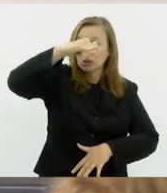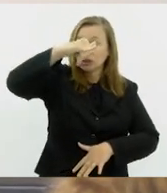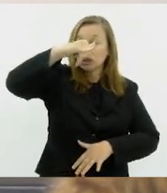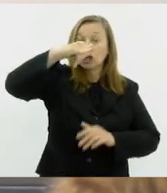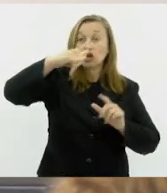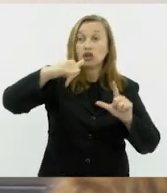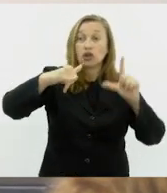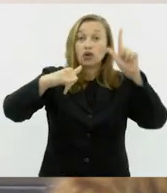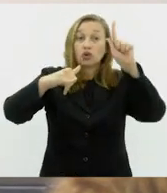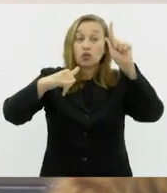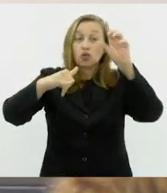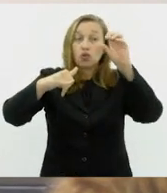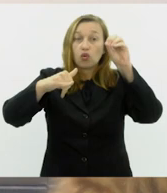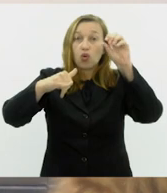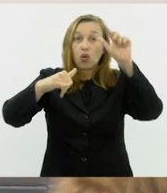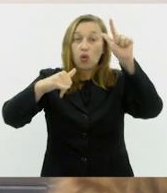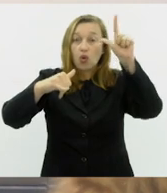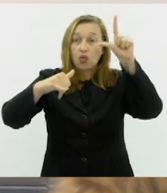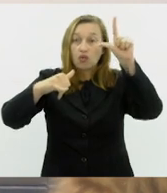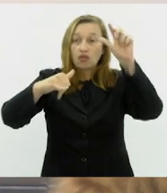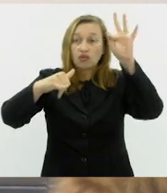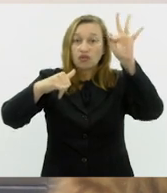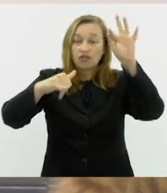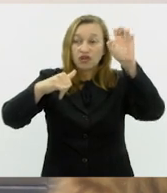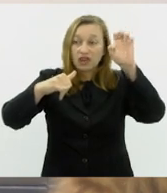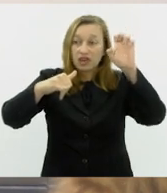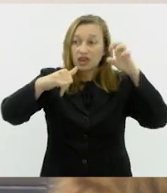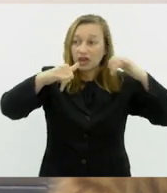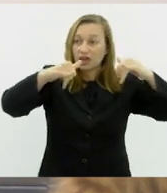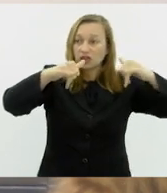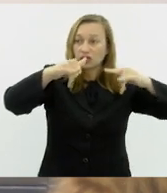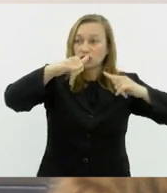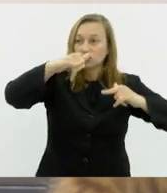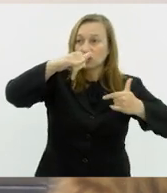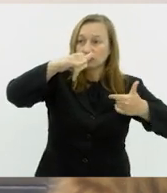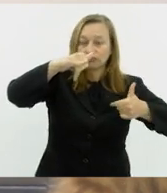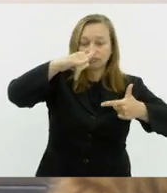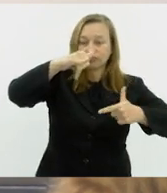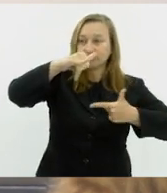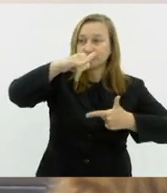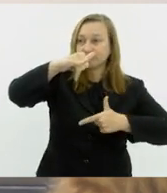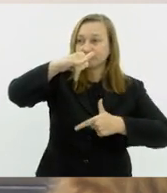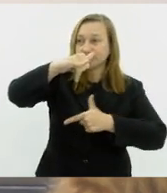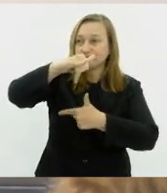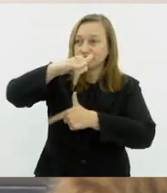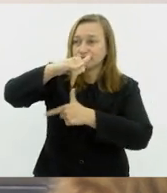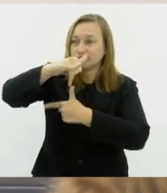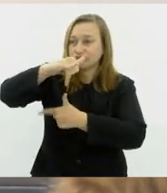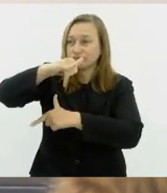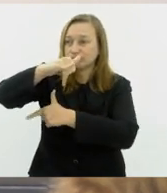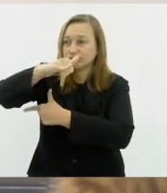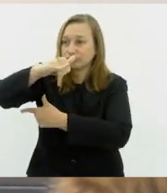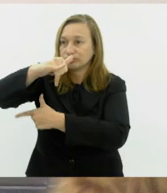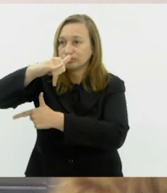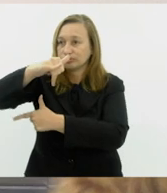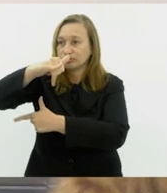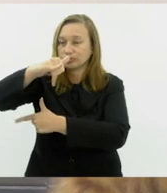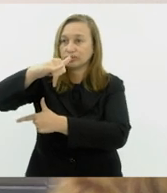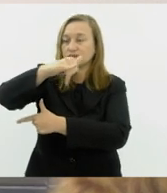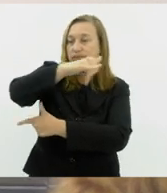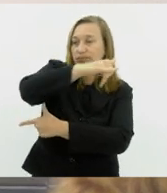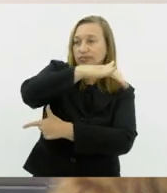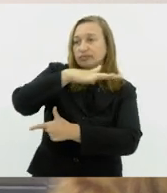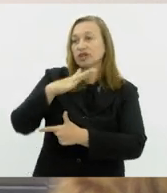é o menos restritivo e não requer controle de tráfego aéreo tão específico. O planejamento para a construção de